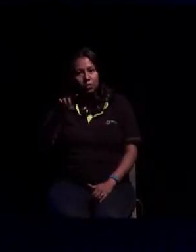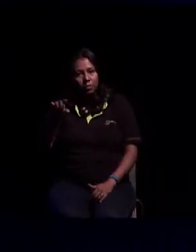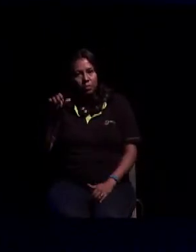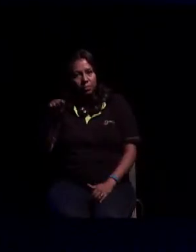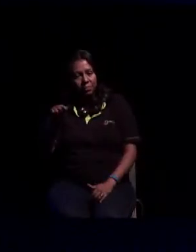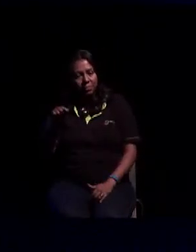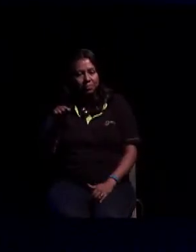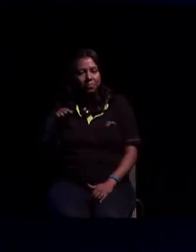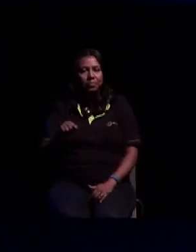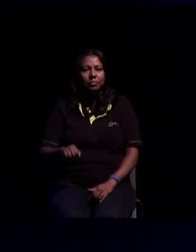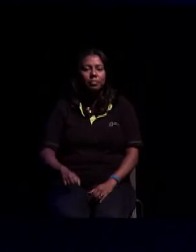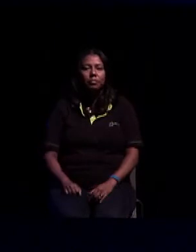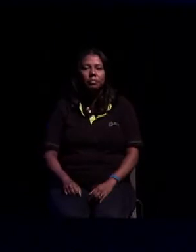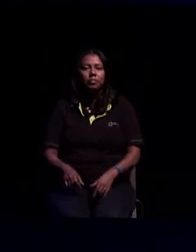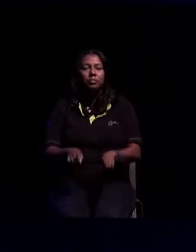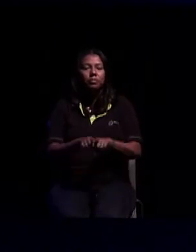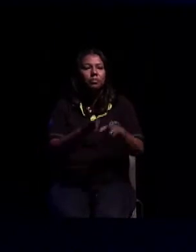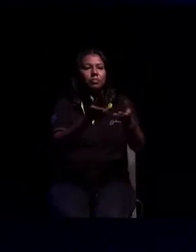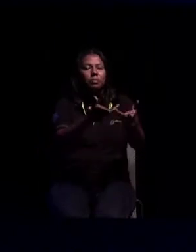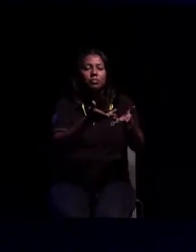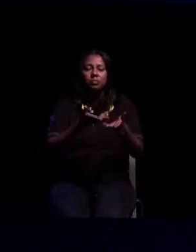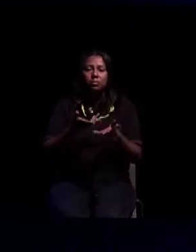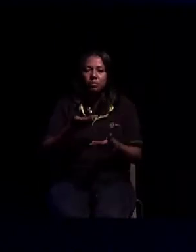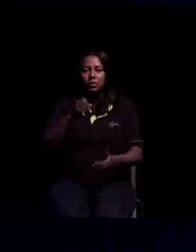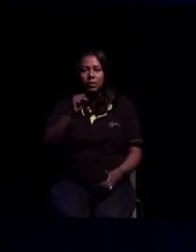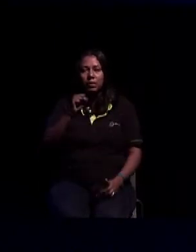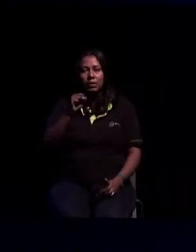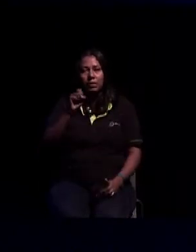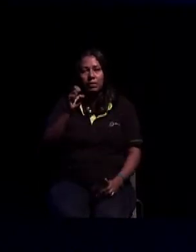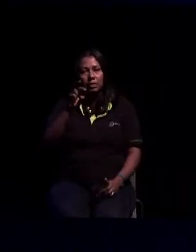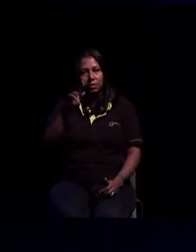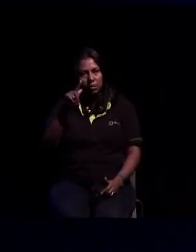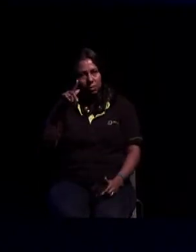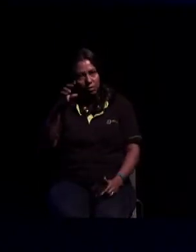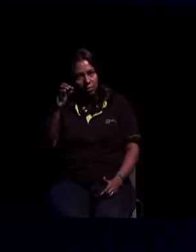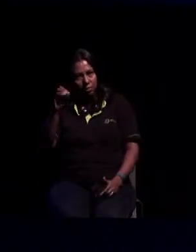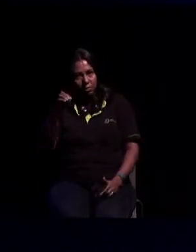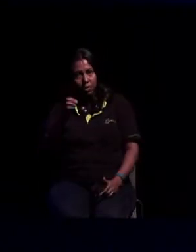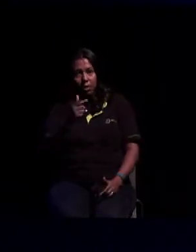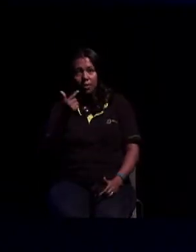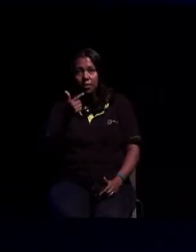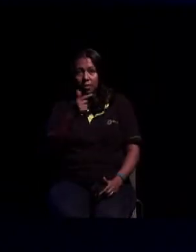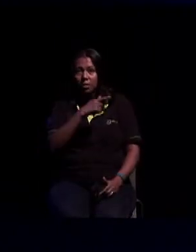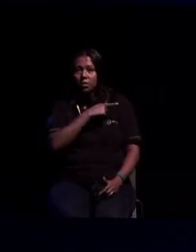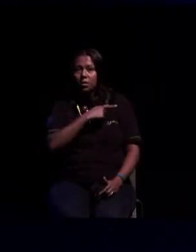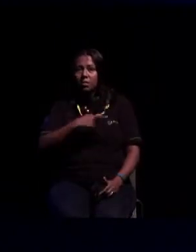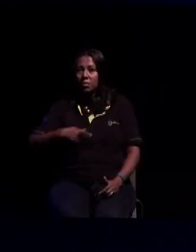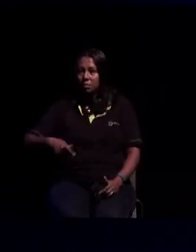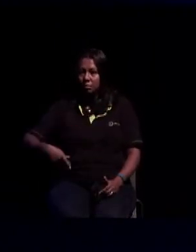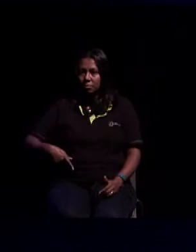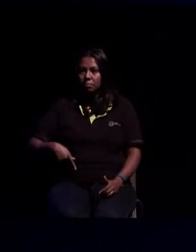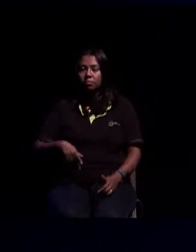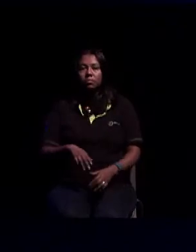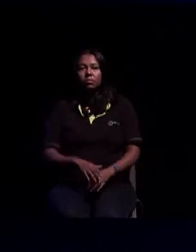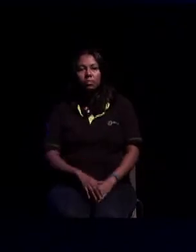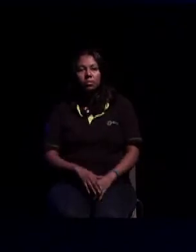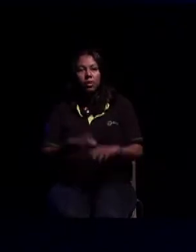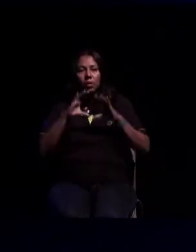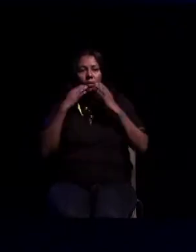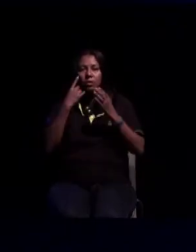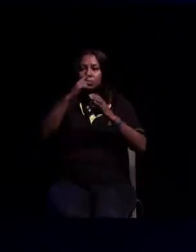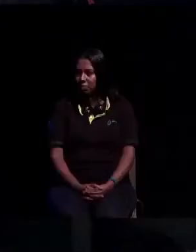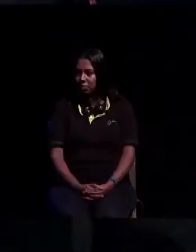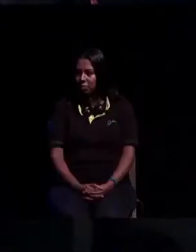mediação da mesa e apresentação dos palestrantes, Sérgio Rodrigues, vice-presidente para as Américas da Organização Internacional do